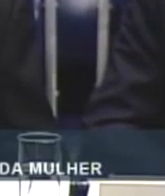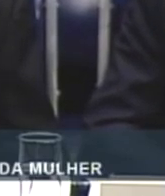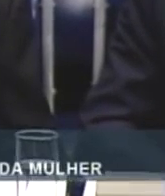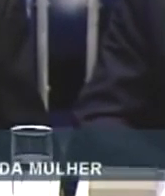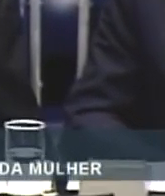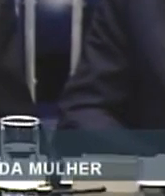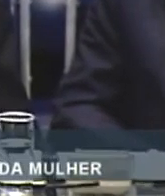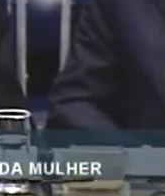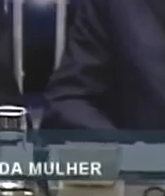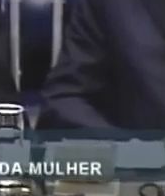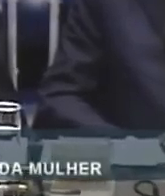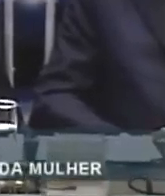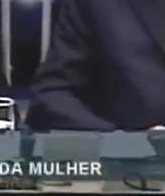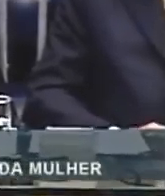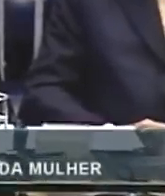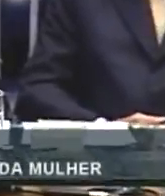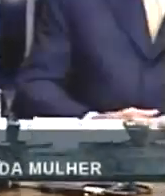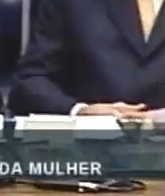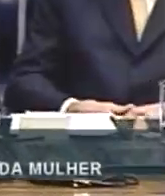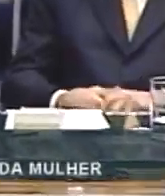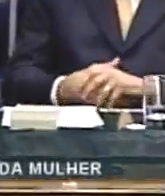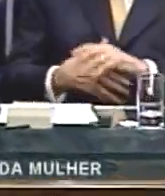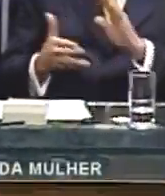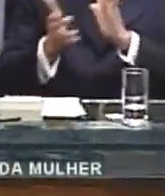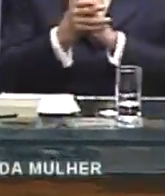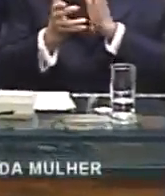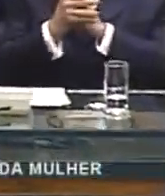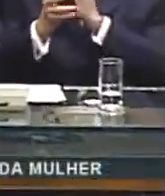República, Dilma Rousseff.